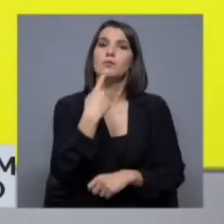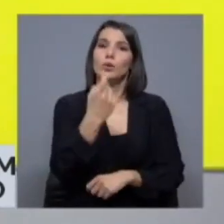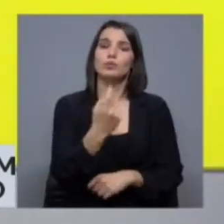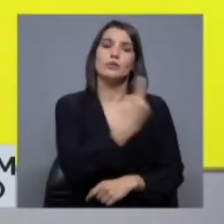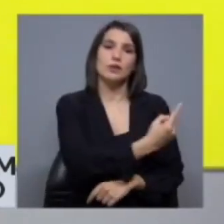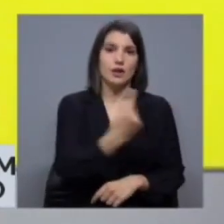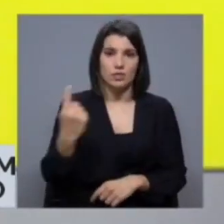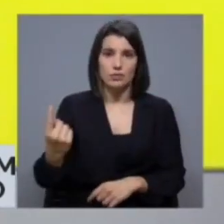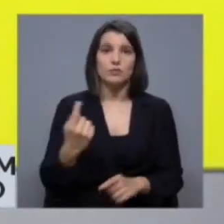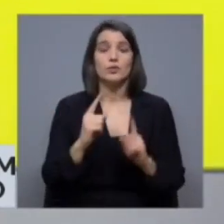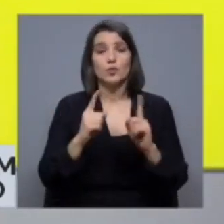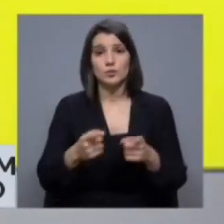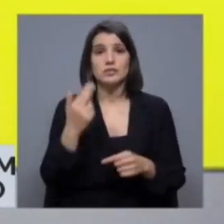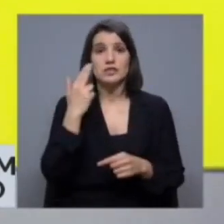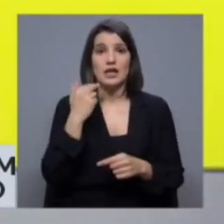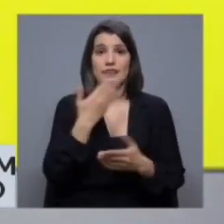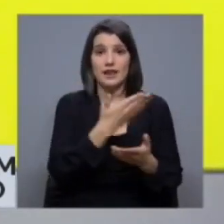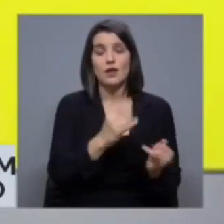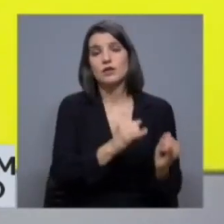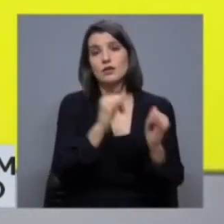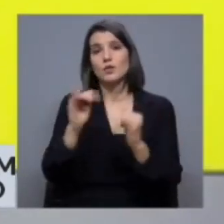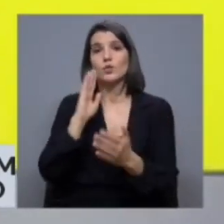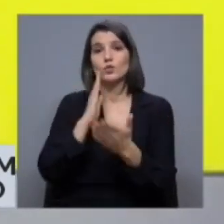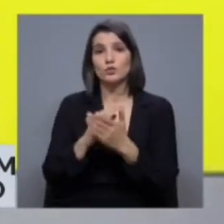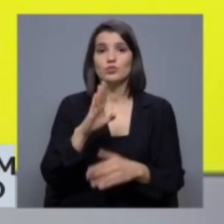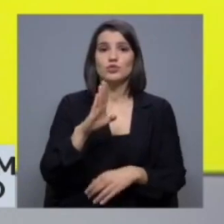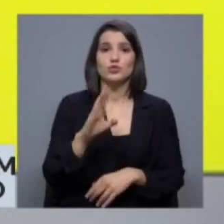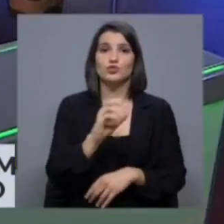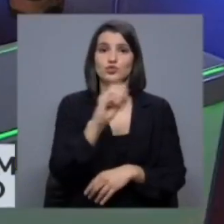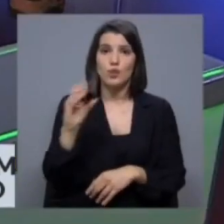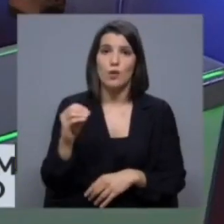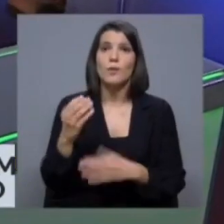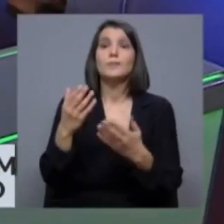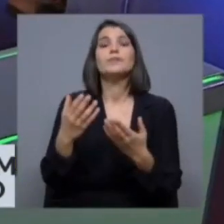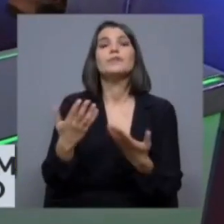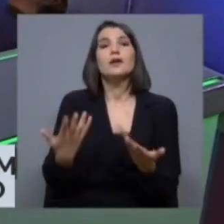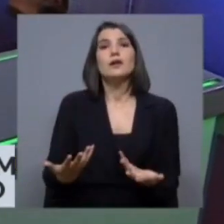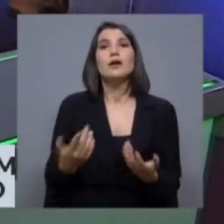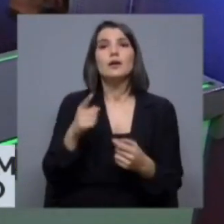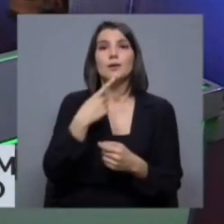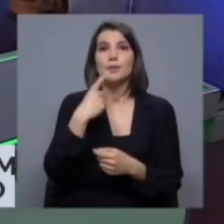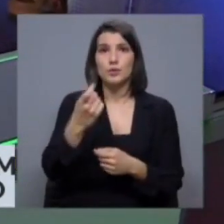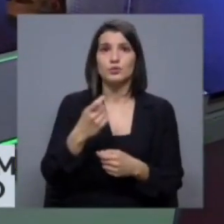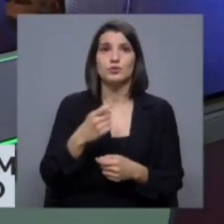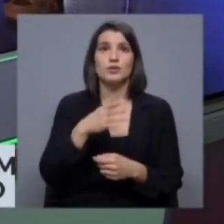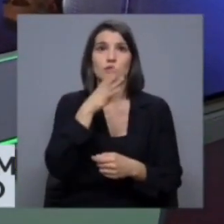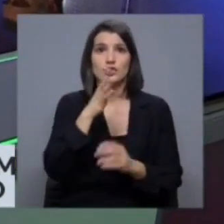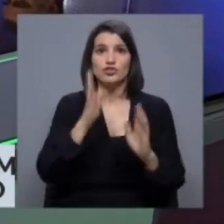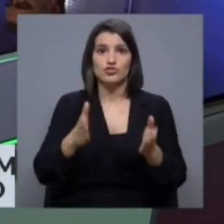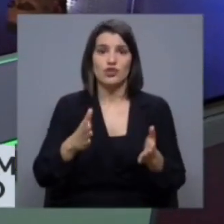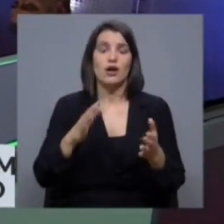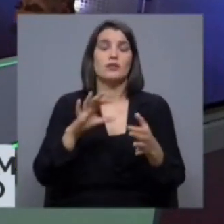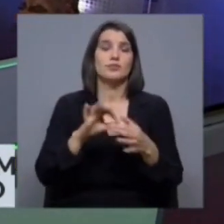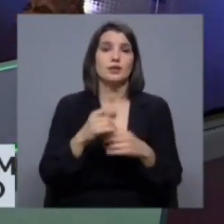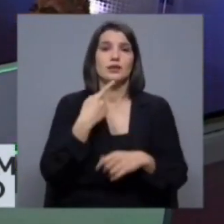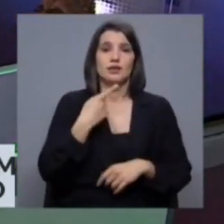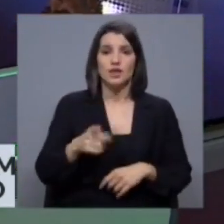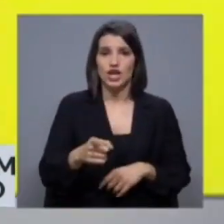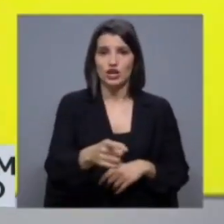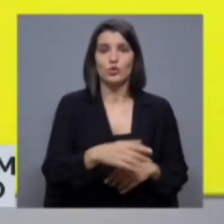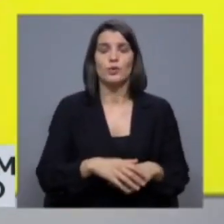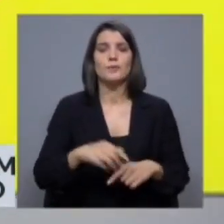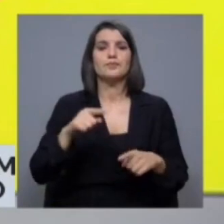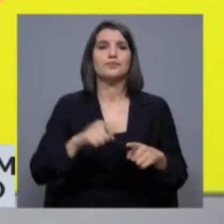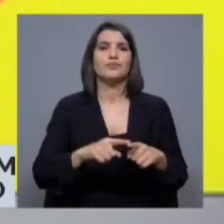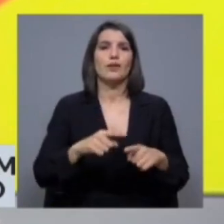uma pergunta para cada uma vez começar consigo vai terminar o João é a pergunta que faço é depois do cliente sobre o Rio é passo a